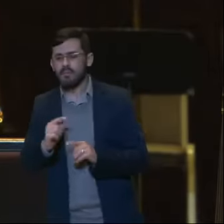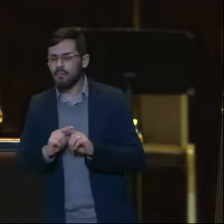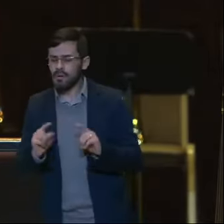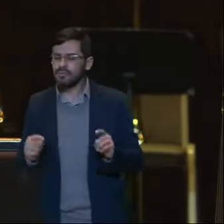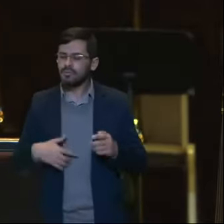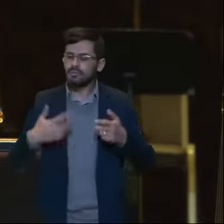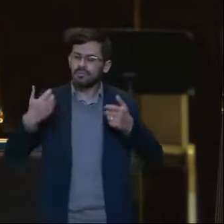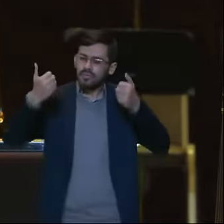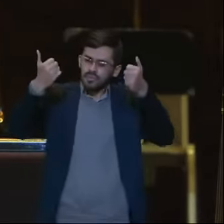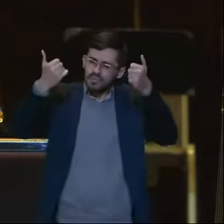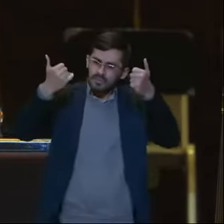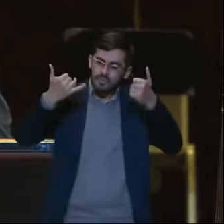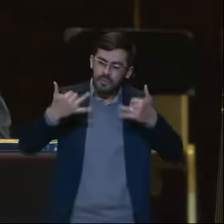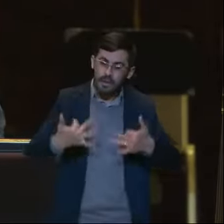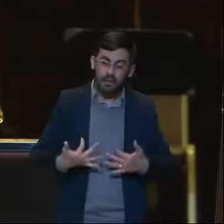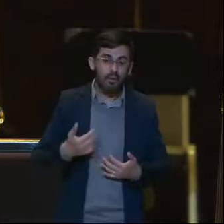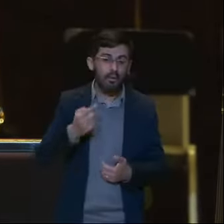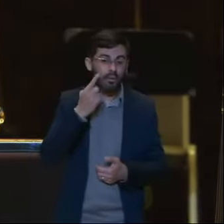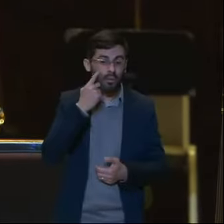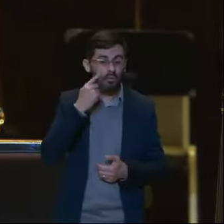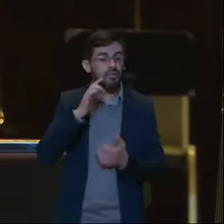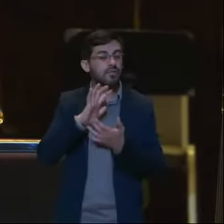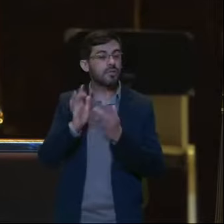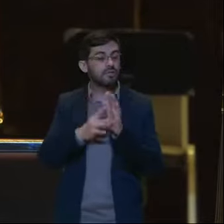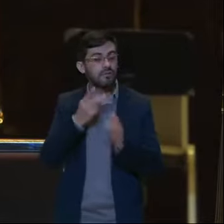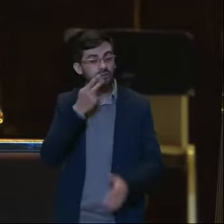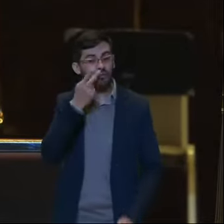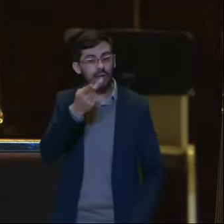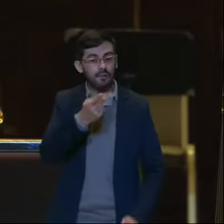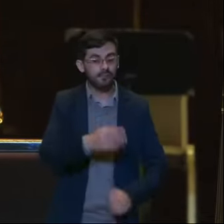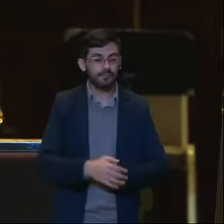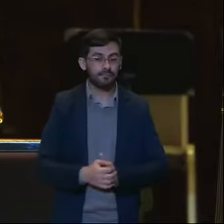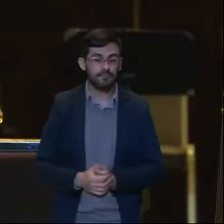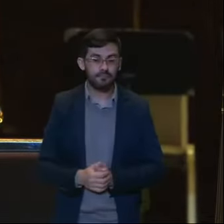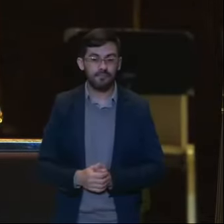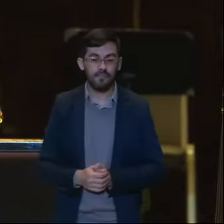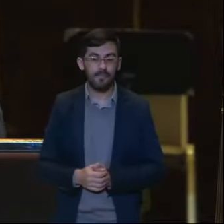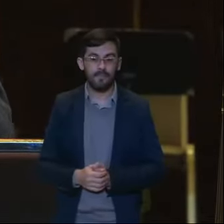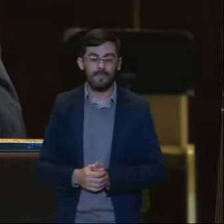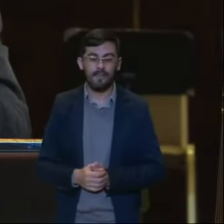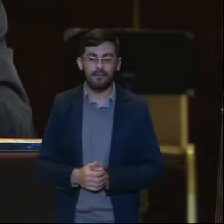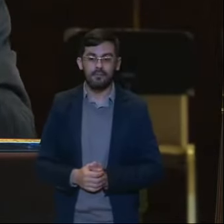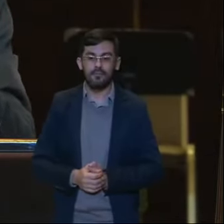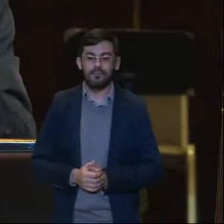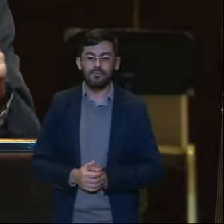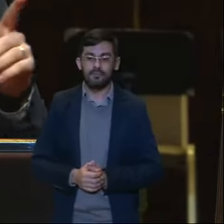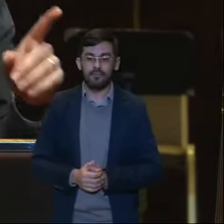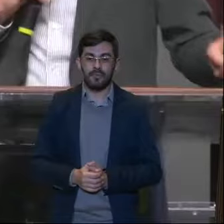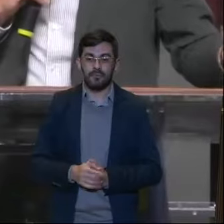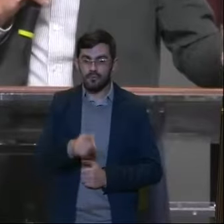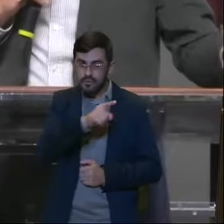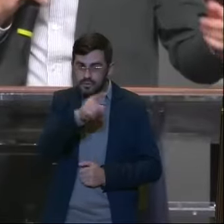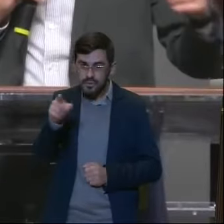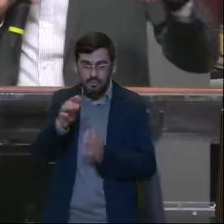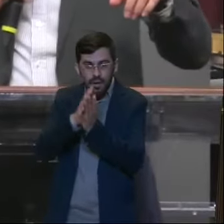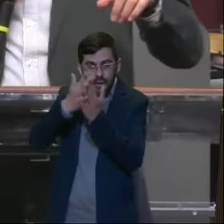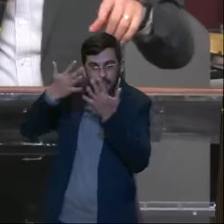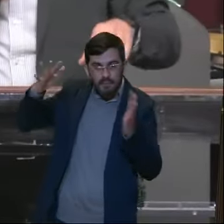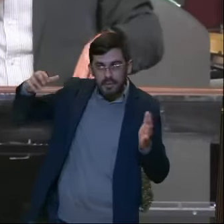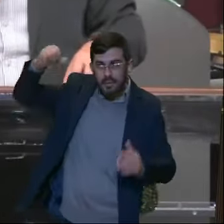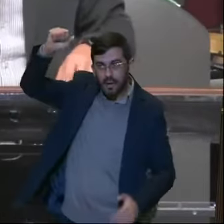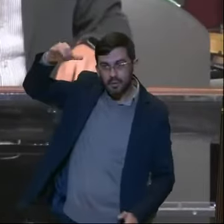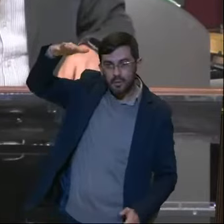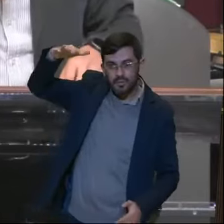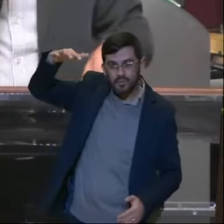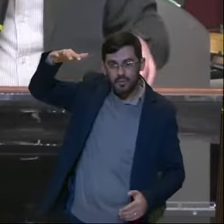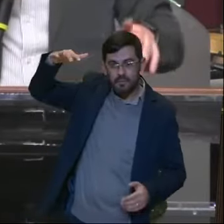não é. Olha só o que Jesus diz em relação à luz. Ele diz assim: assim, brilhe também a luz de vocês diante